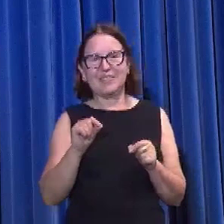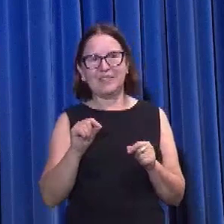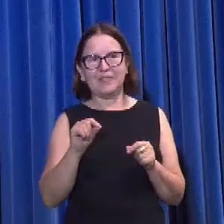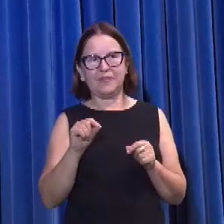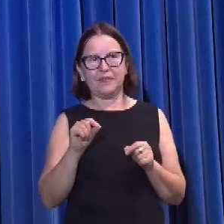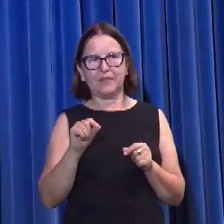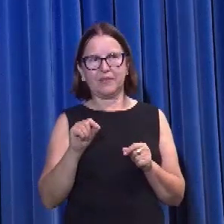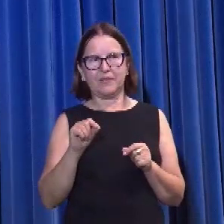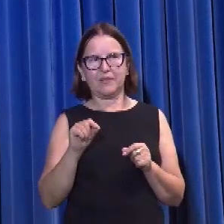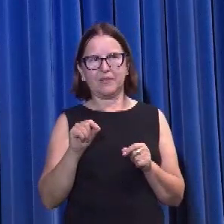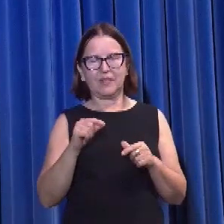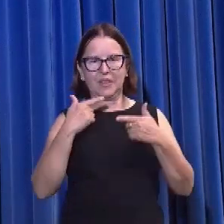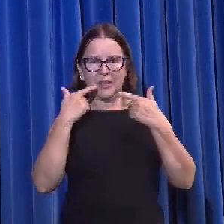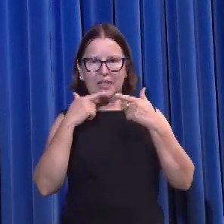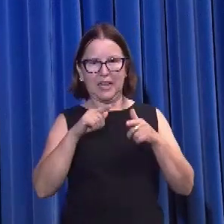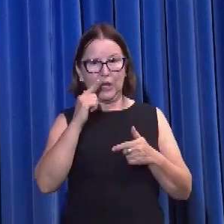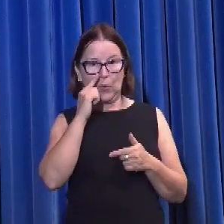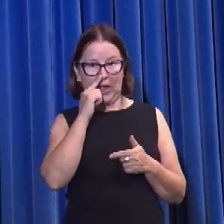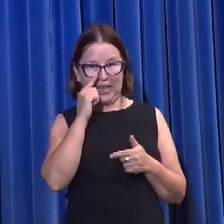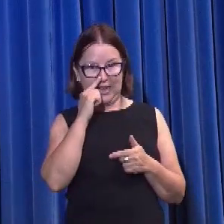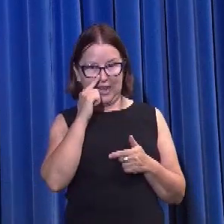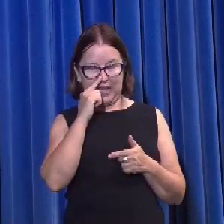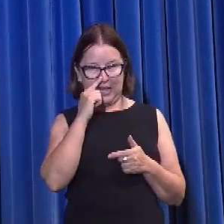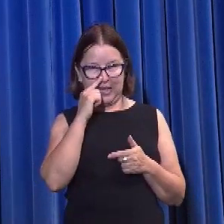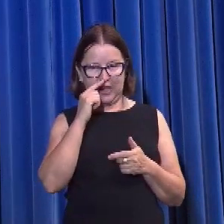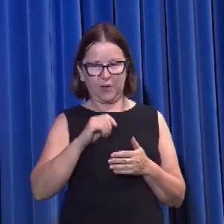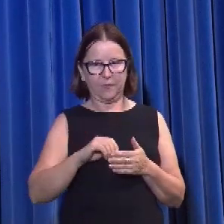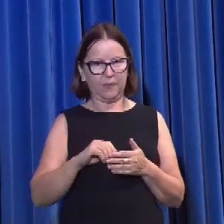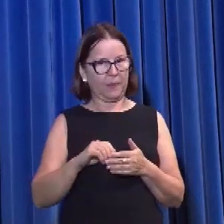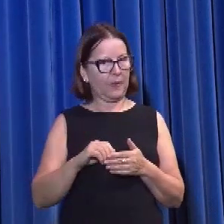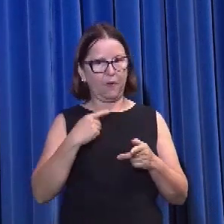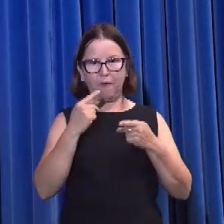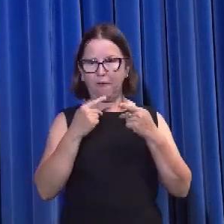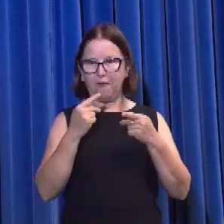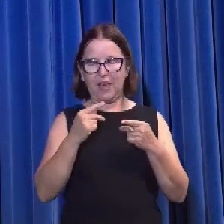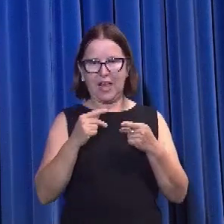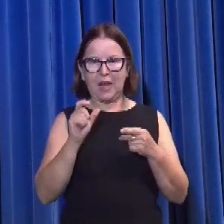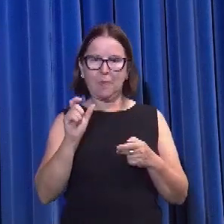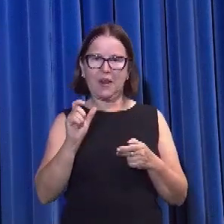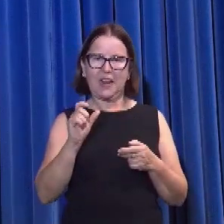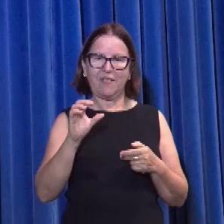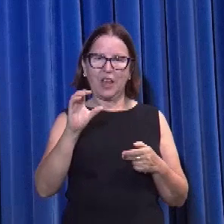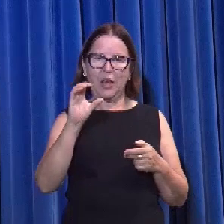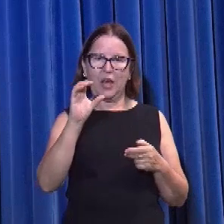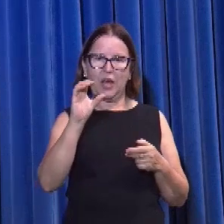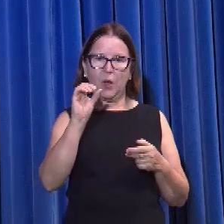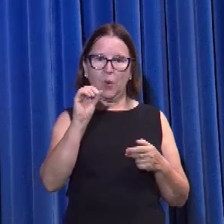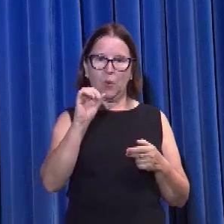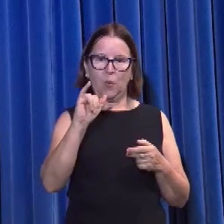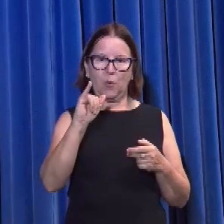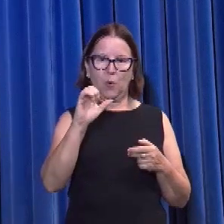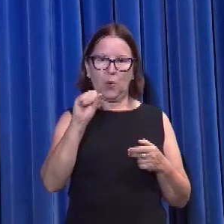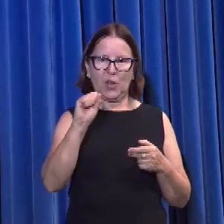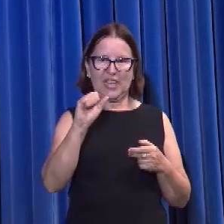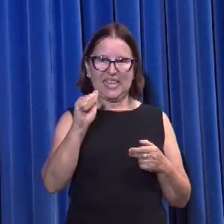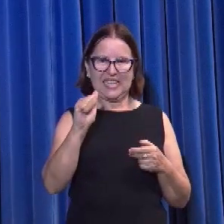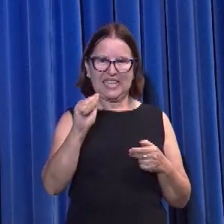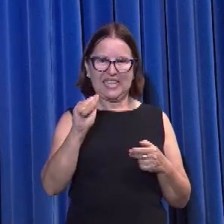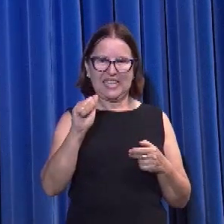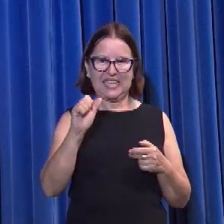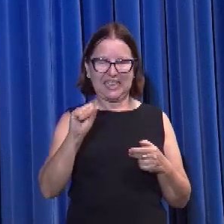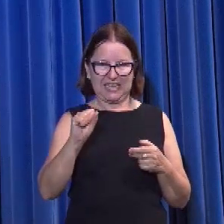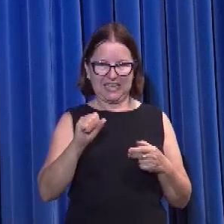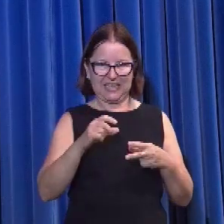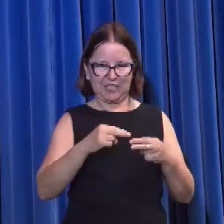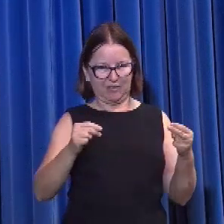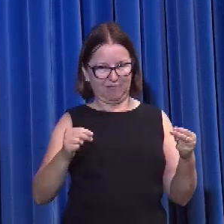no original grego, não existe a palavra coisas. E Deus não